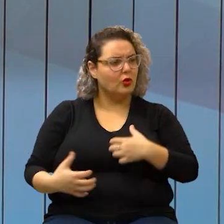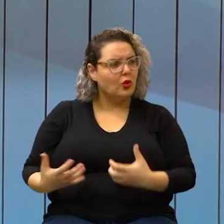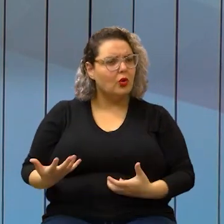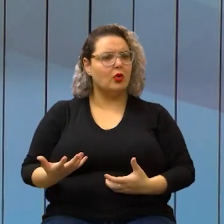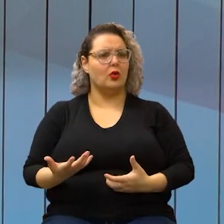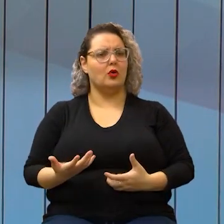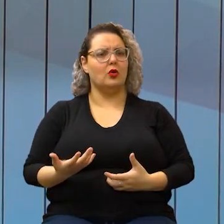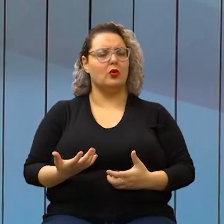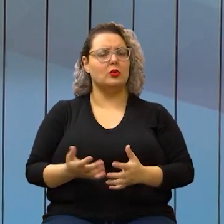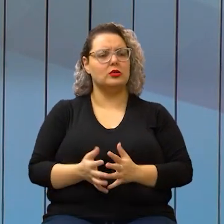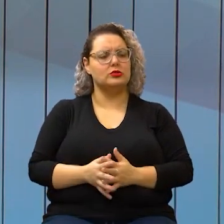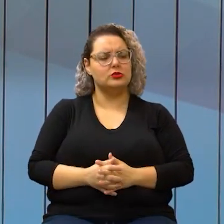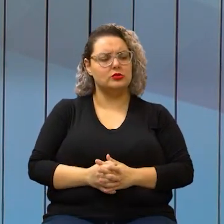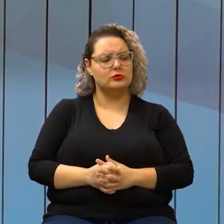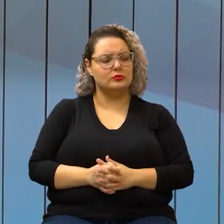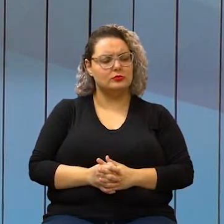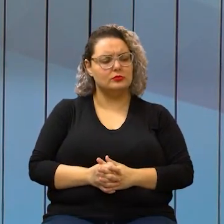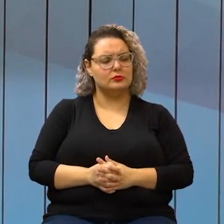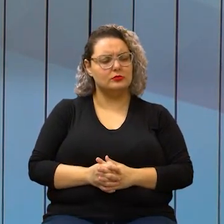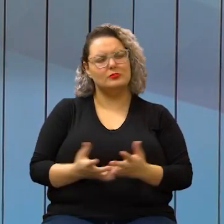nosso organismo.